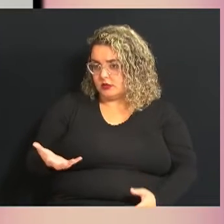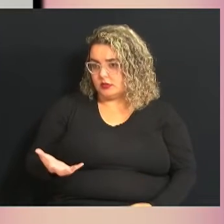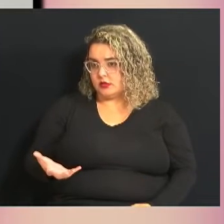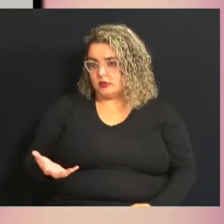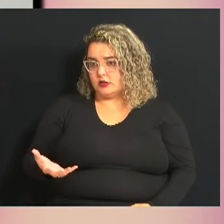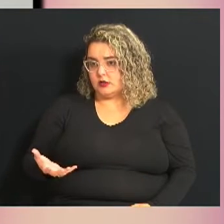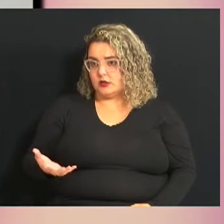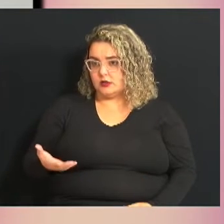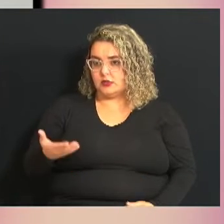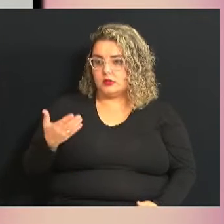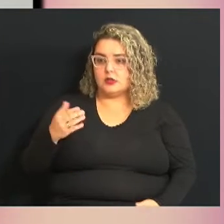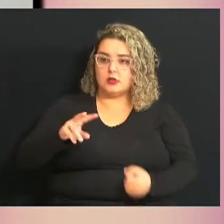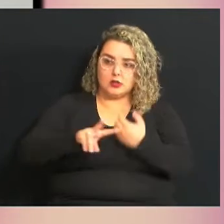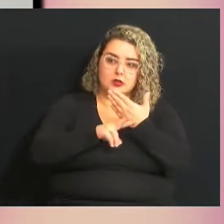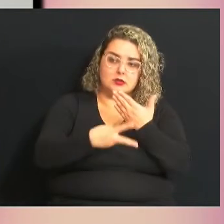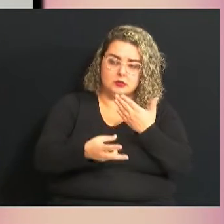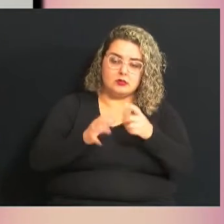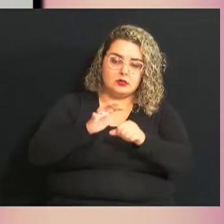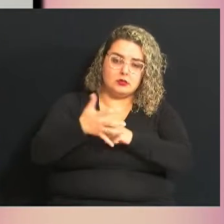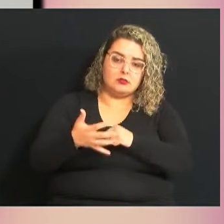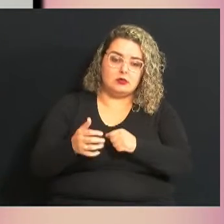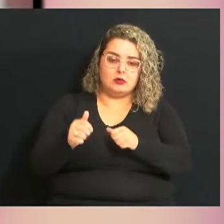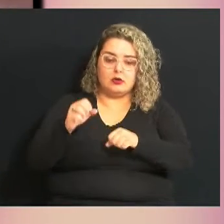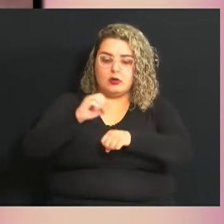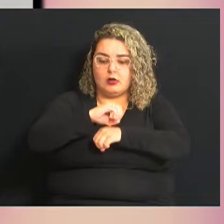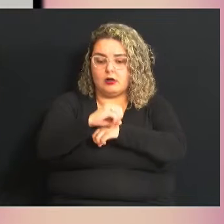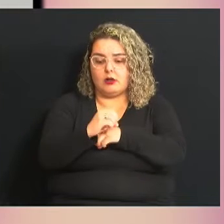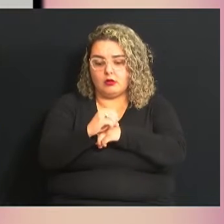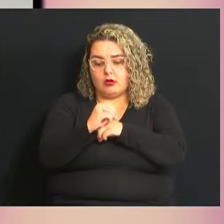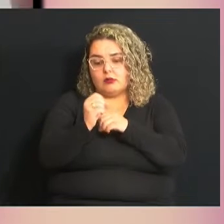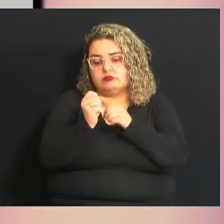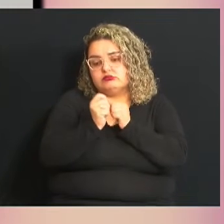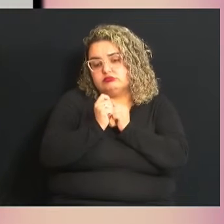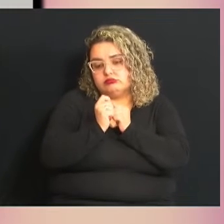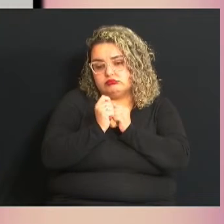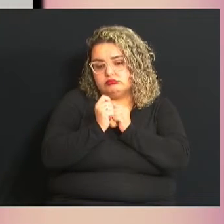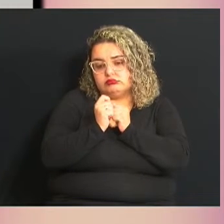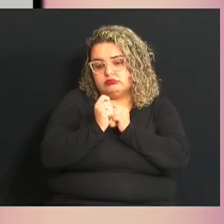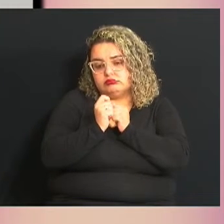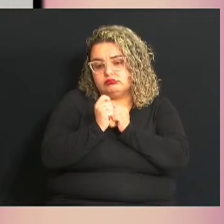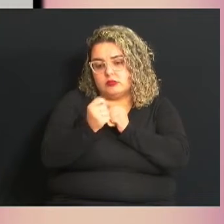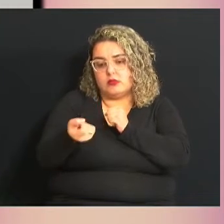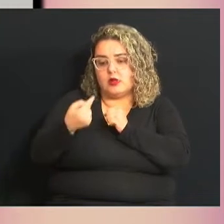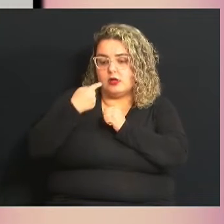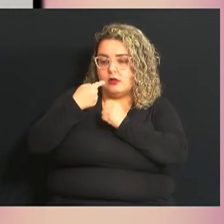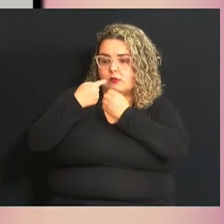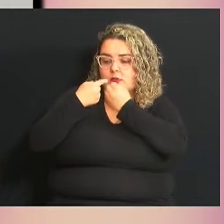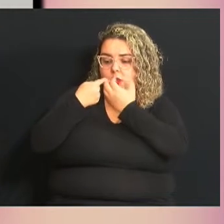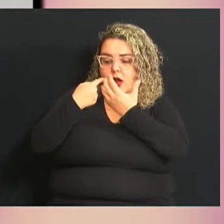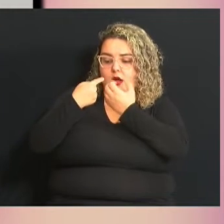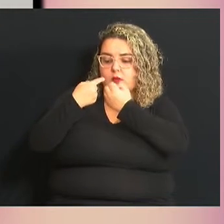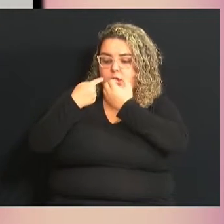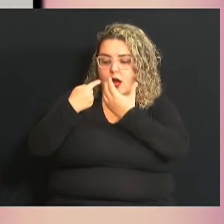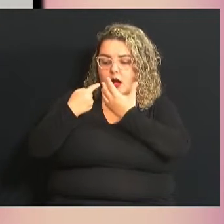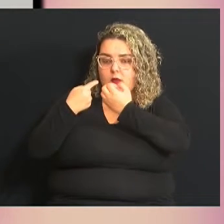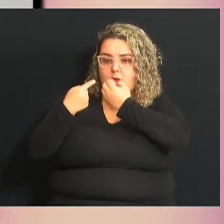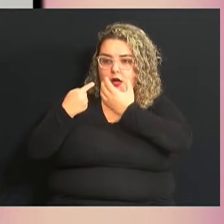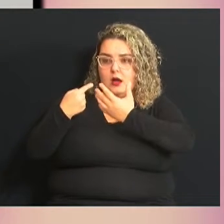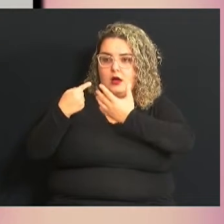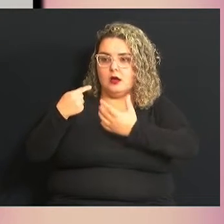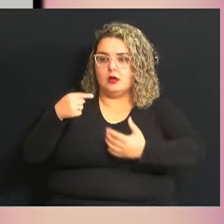com a sequela do Covid. Né? E é uma luz, aquele feixe que você vê às vezes num dispositivo, né, que as pessoas